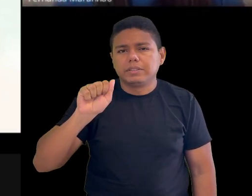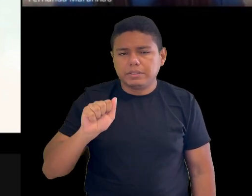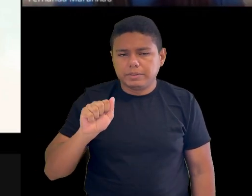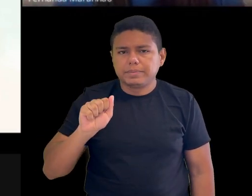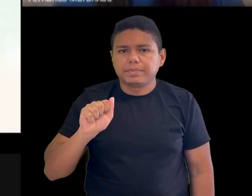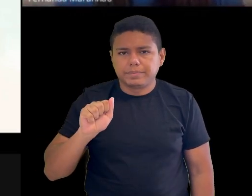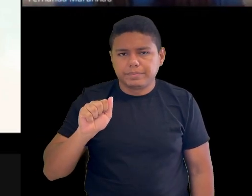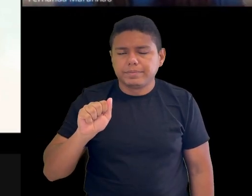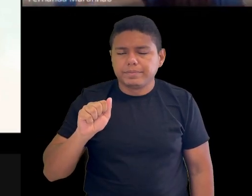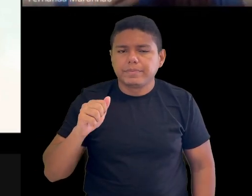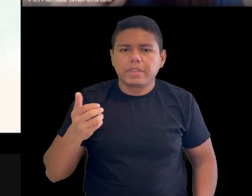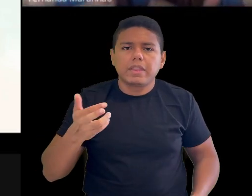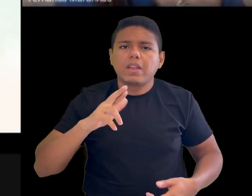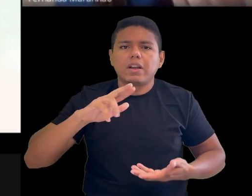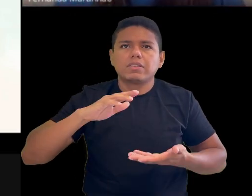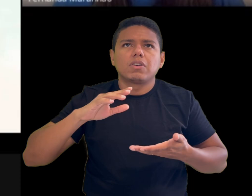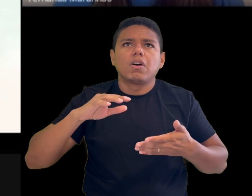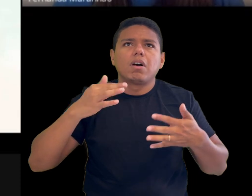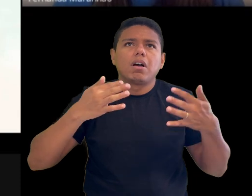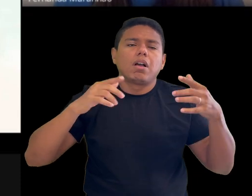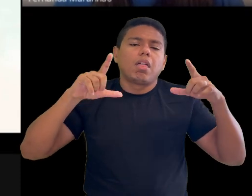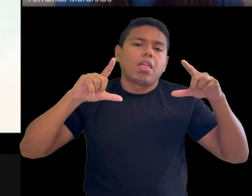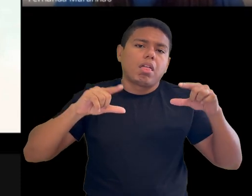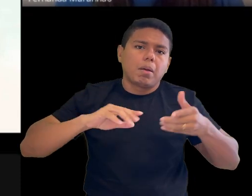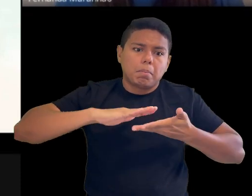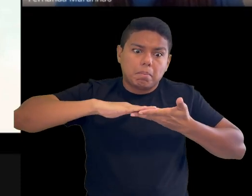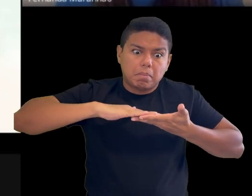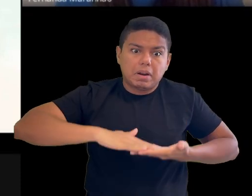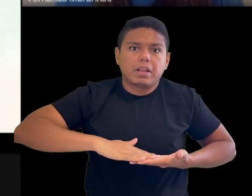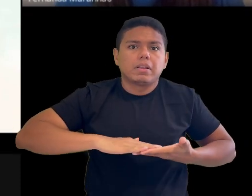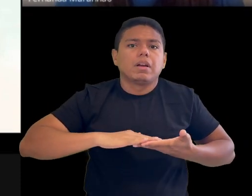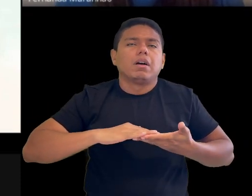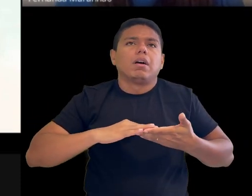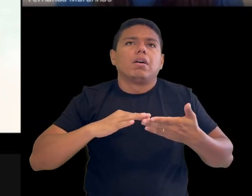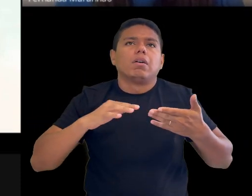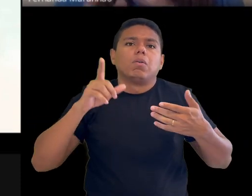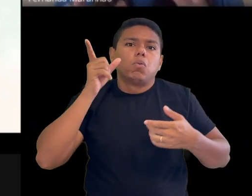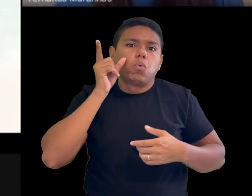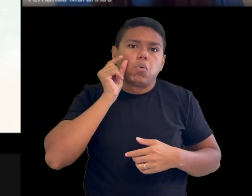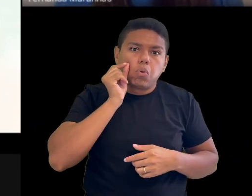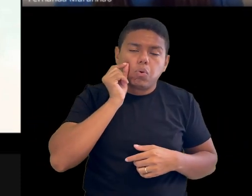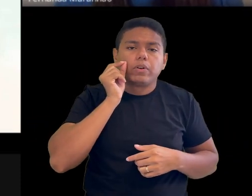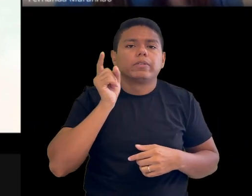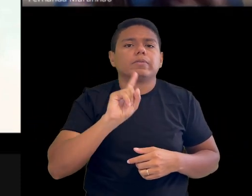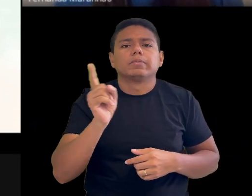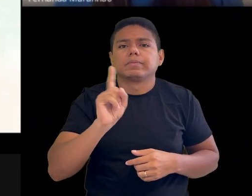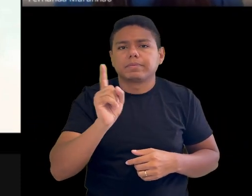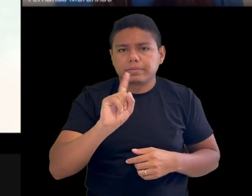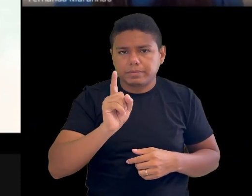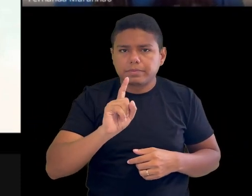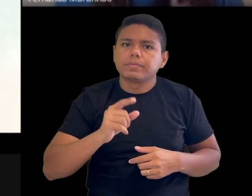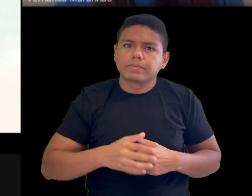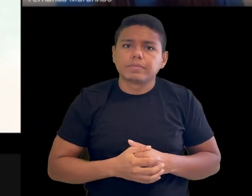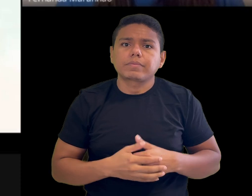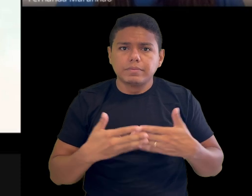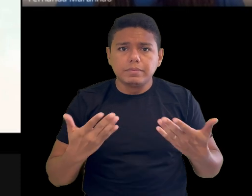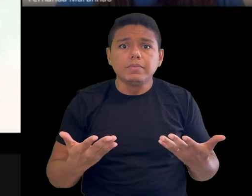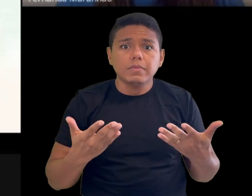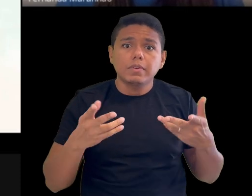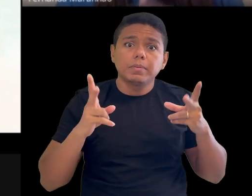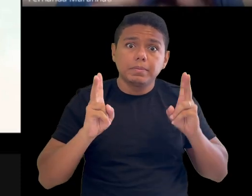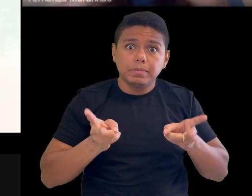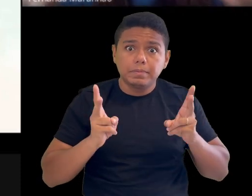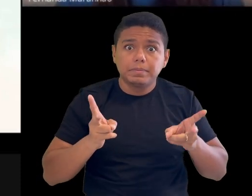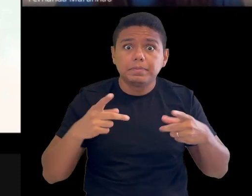ambiente intrauterino e tentar conter um pouco a progressão desse descolamento. É visualizado um hemoâmnio, que é o líquido